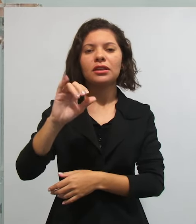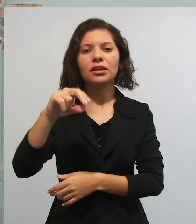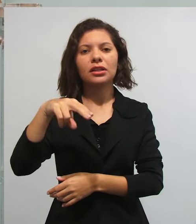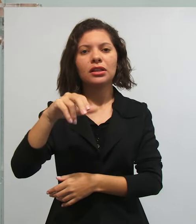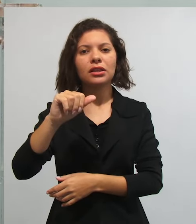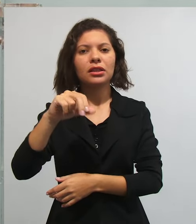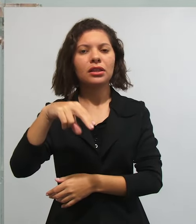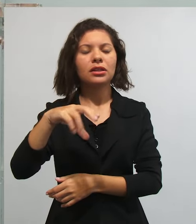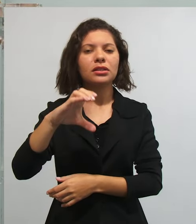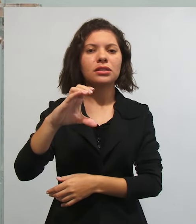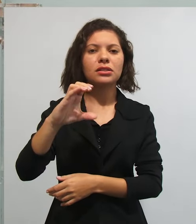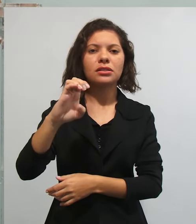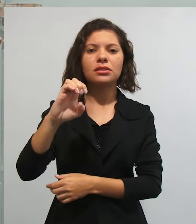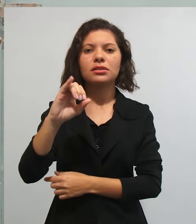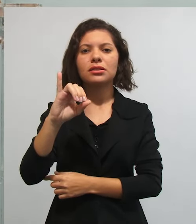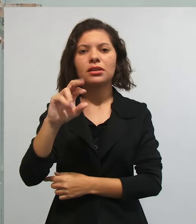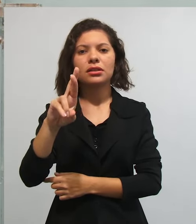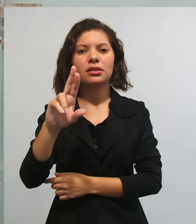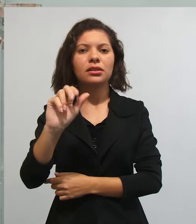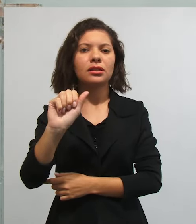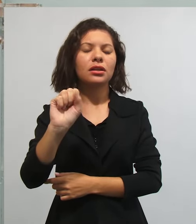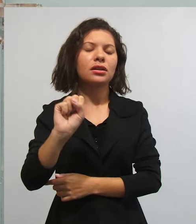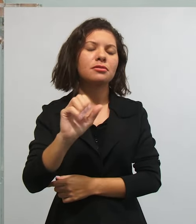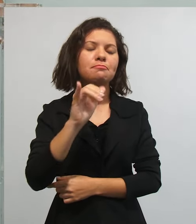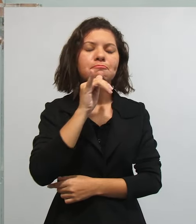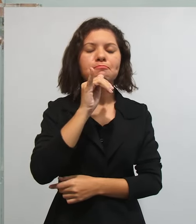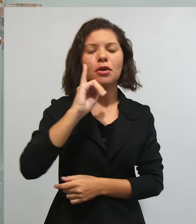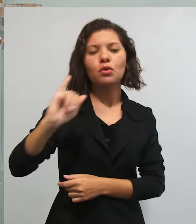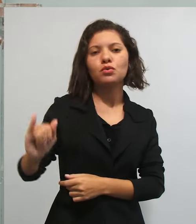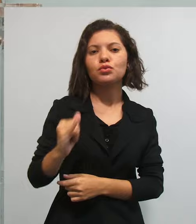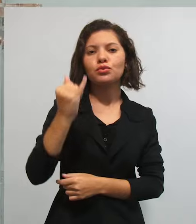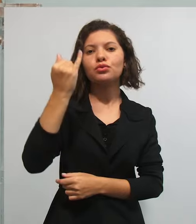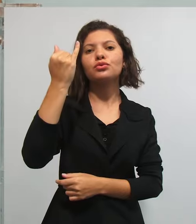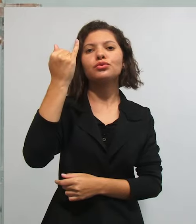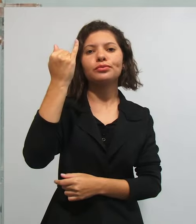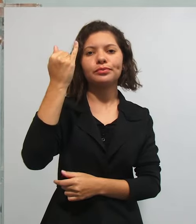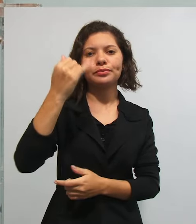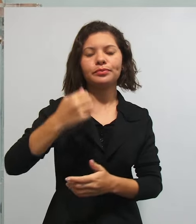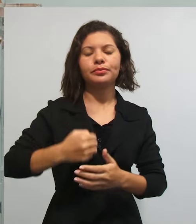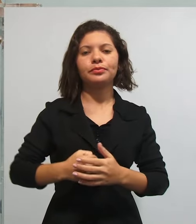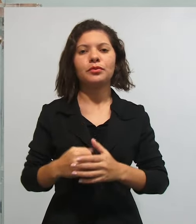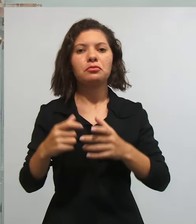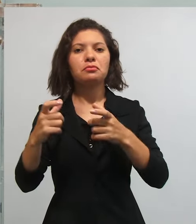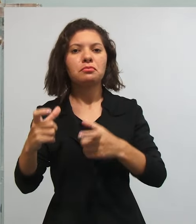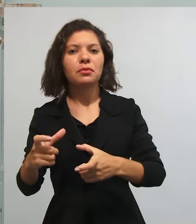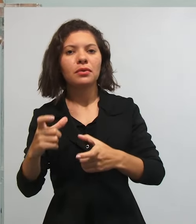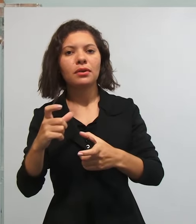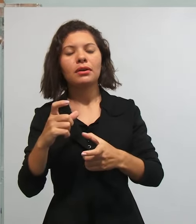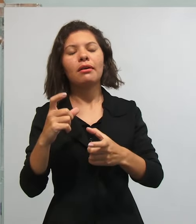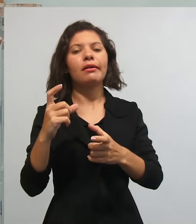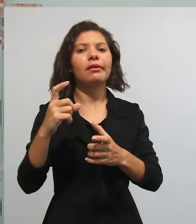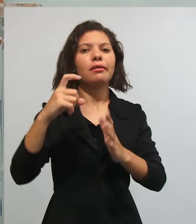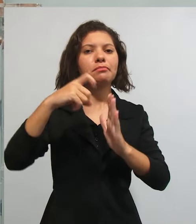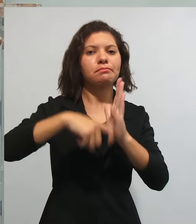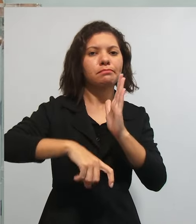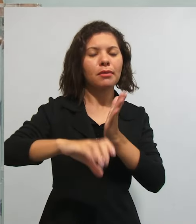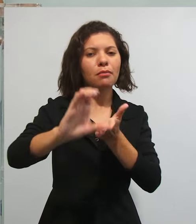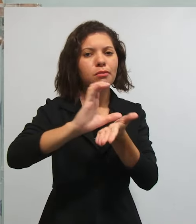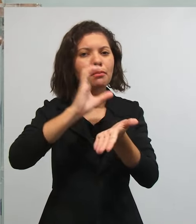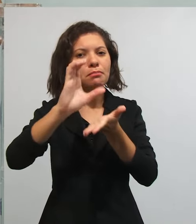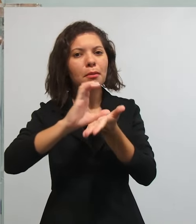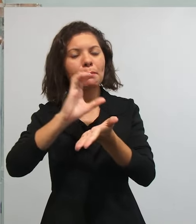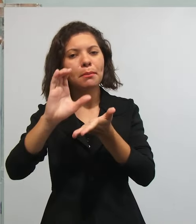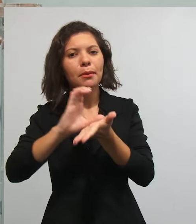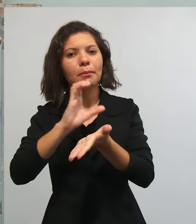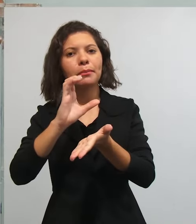Então, o ente, ele fez o quê? Ele pegou o recurso e deixou aplicado. Sempre é comum acontecer isso, né? Não pode ficar